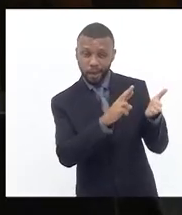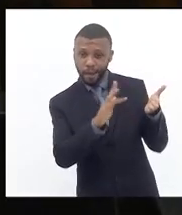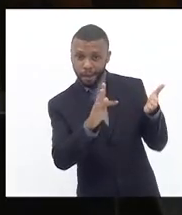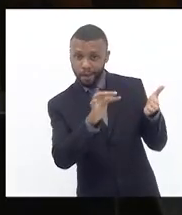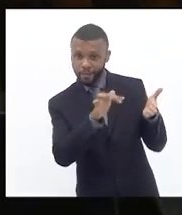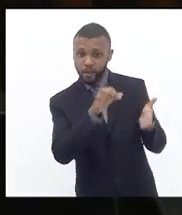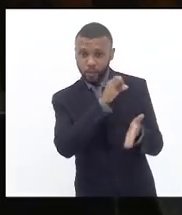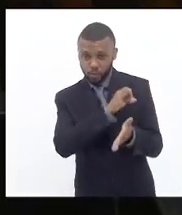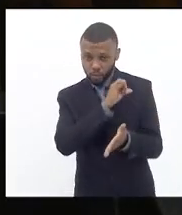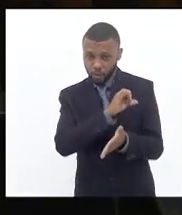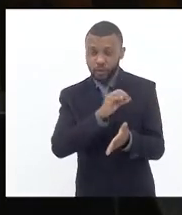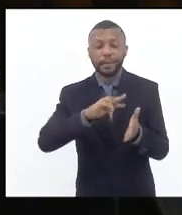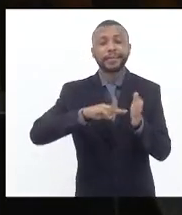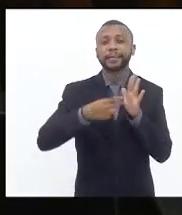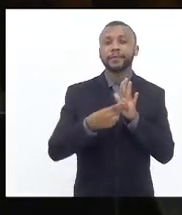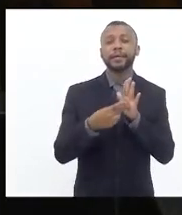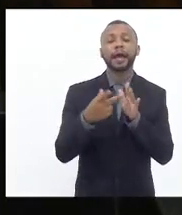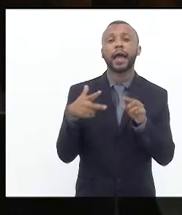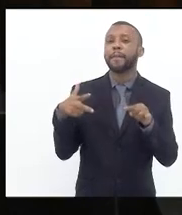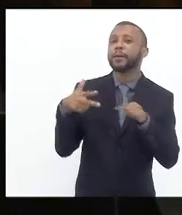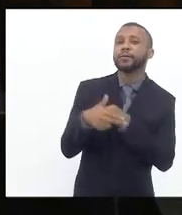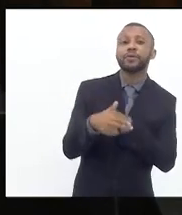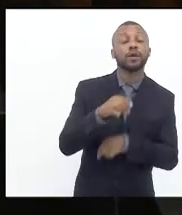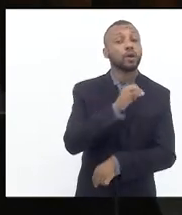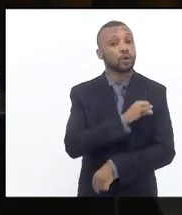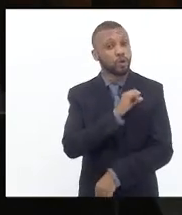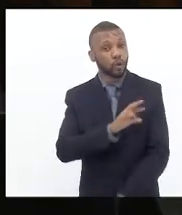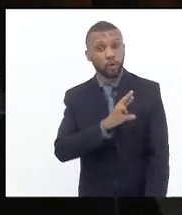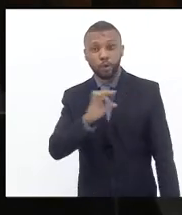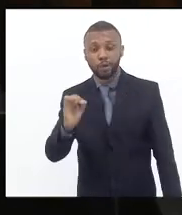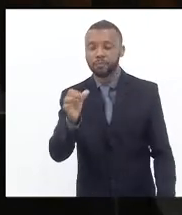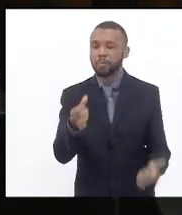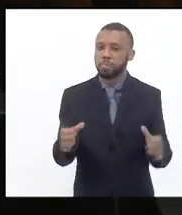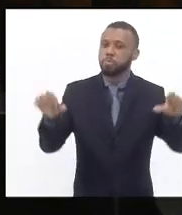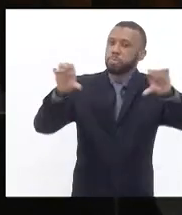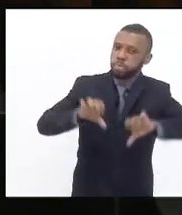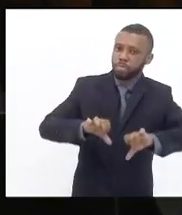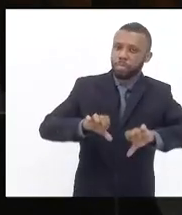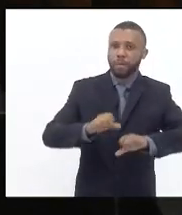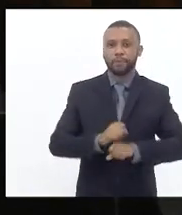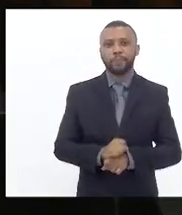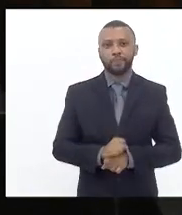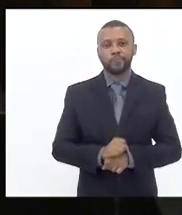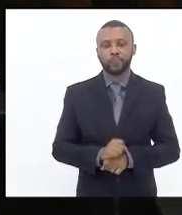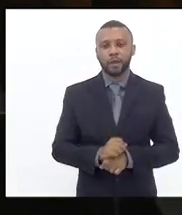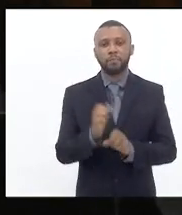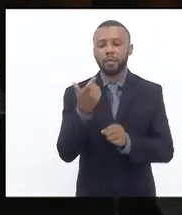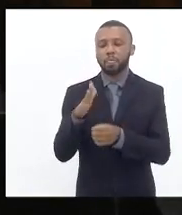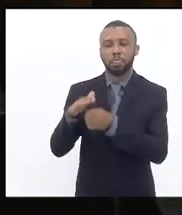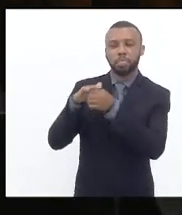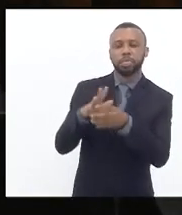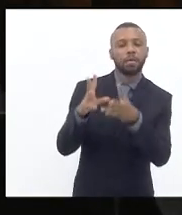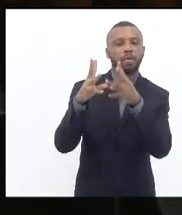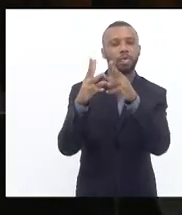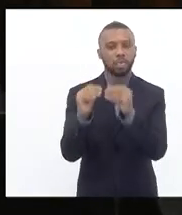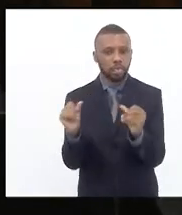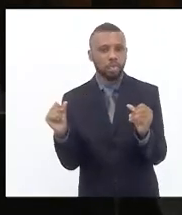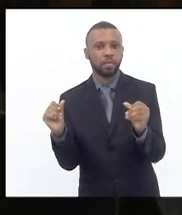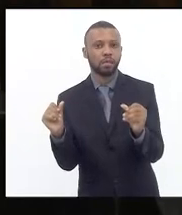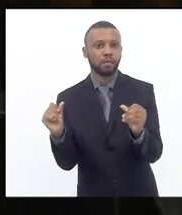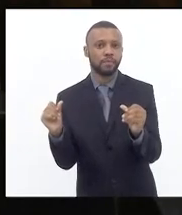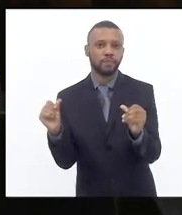Janeiro significa impedir que o Rio de Janeiro Vá à falência Vá à bancarrota mas não temos